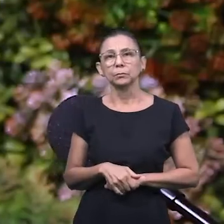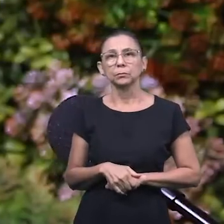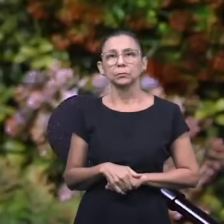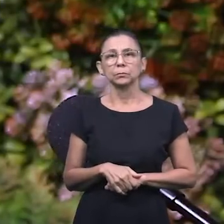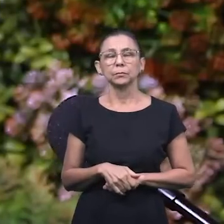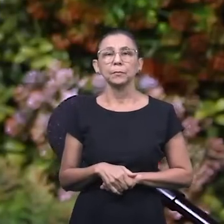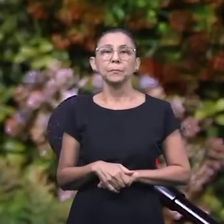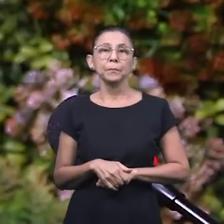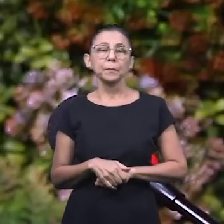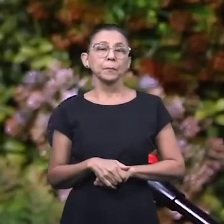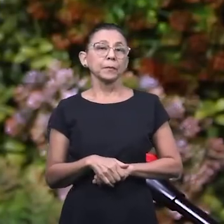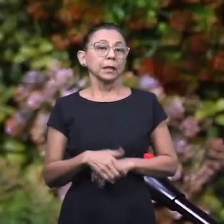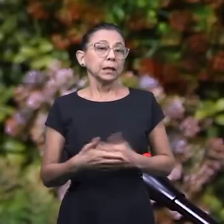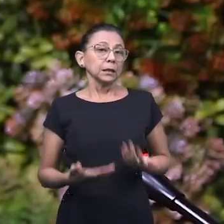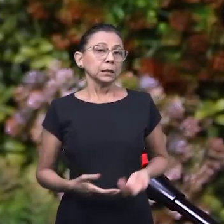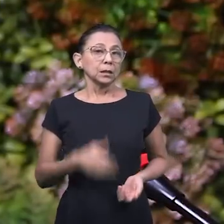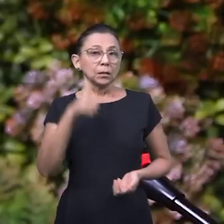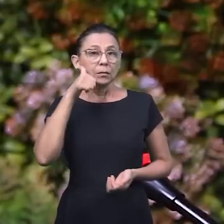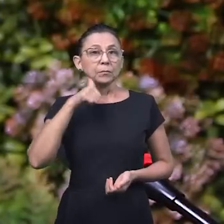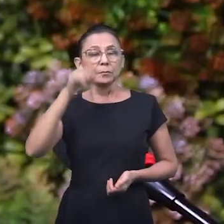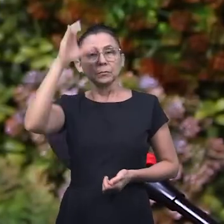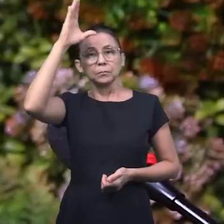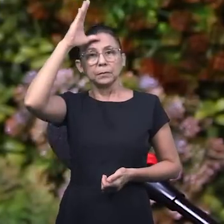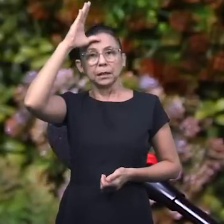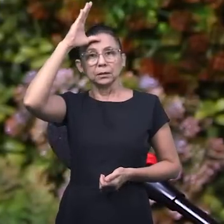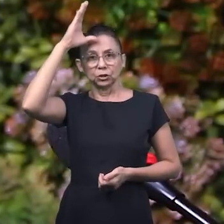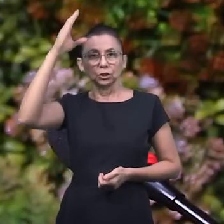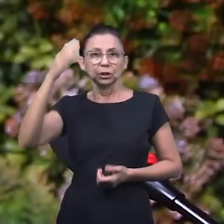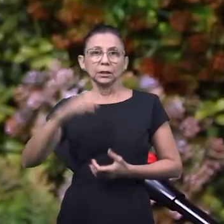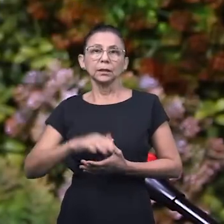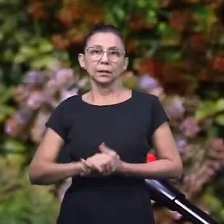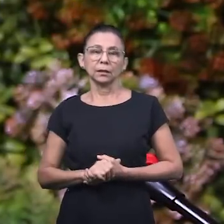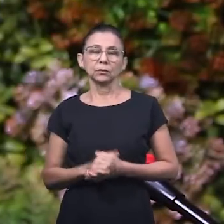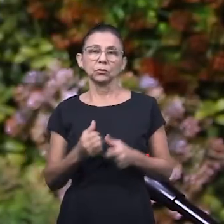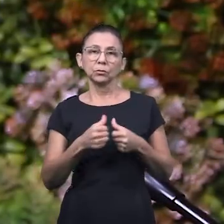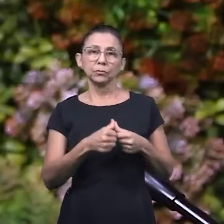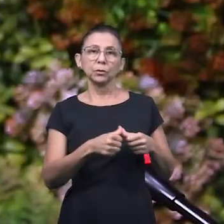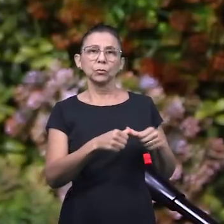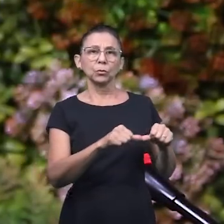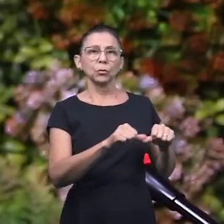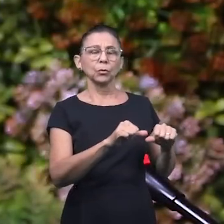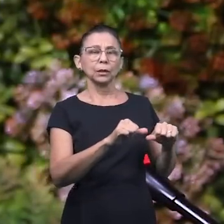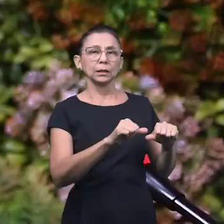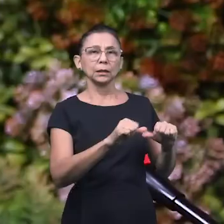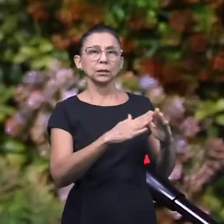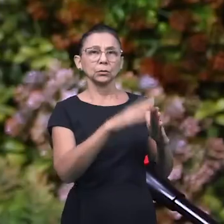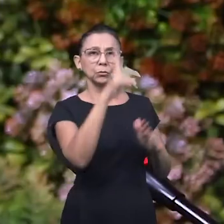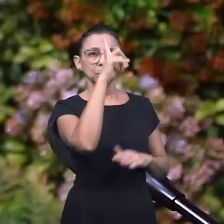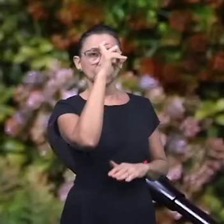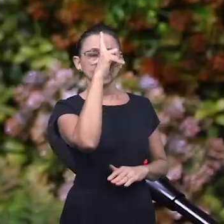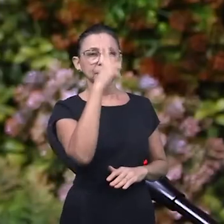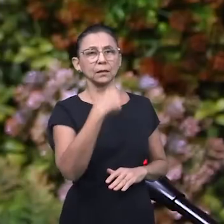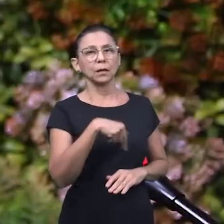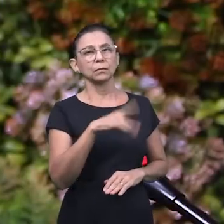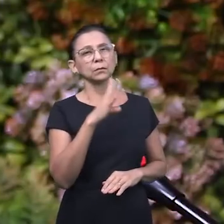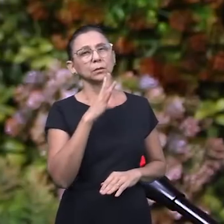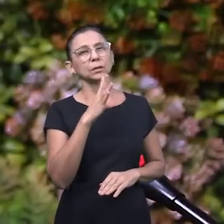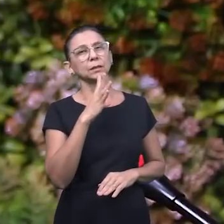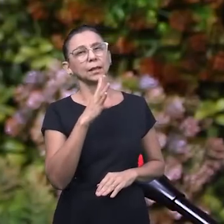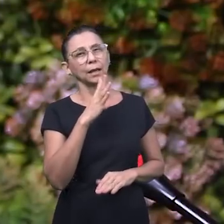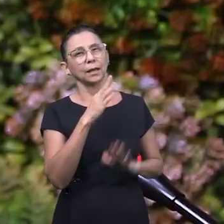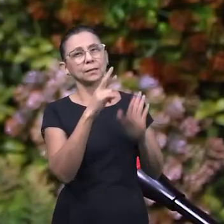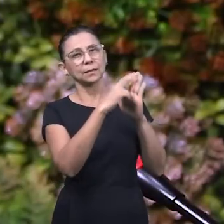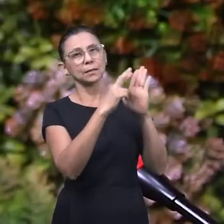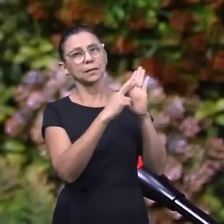tia, que estava na casa dela, já tinha passado por um período longo ali no hospital. E ela conhece muito